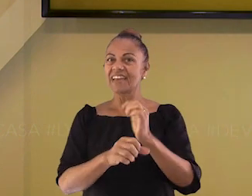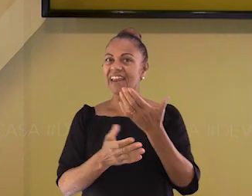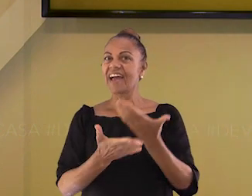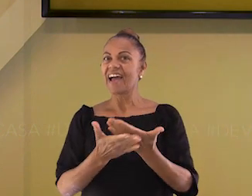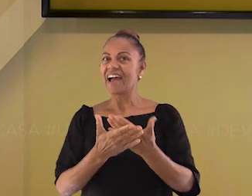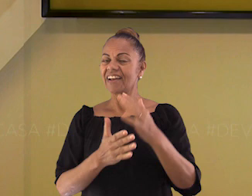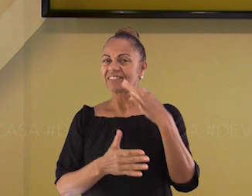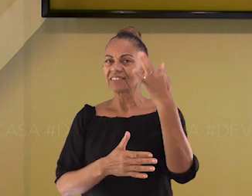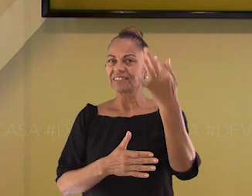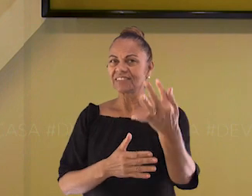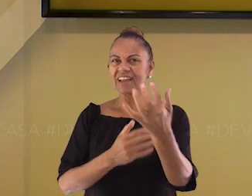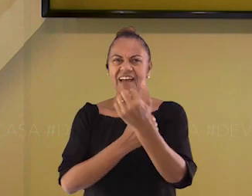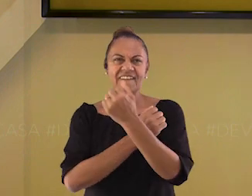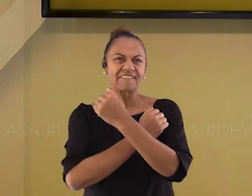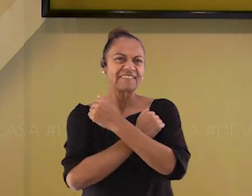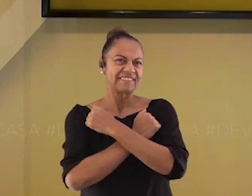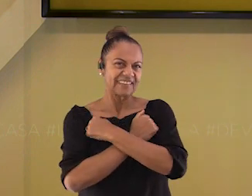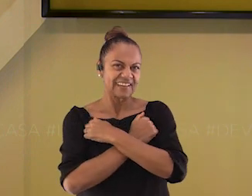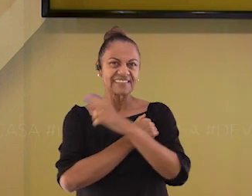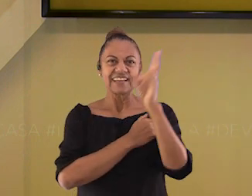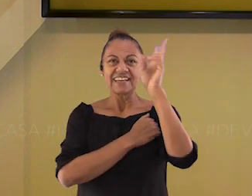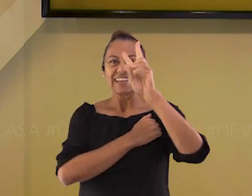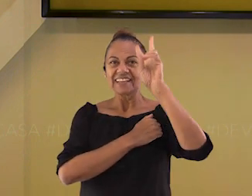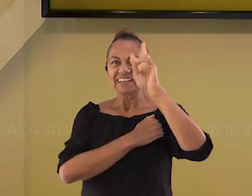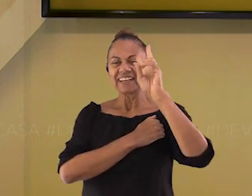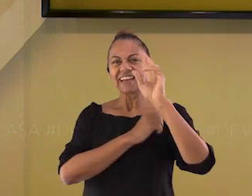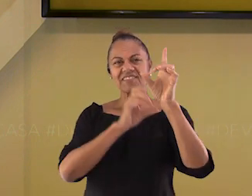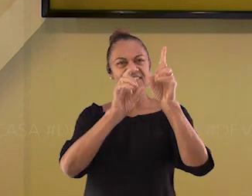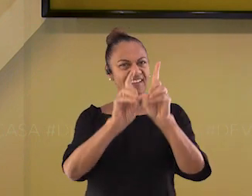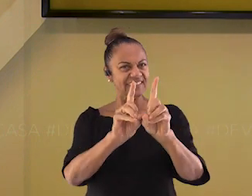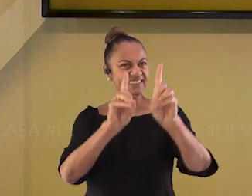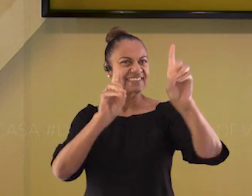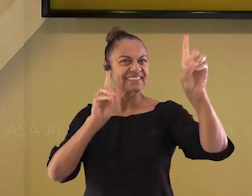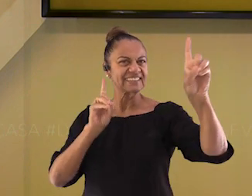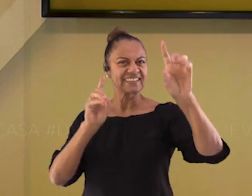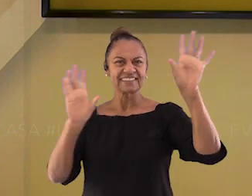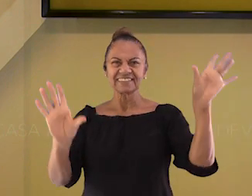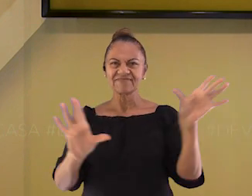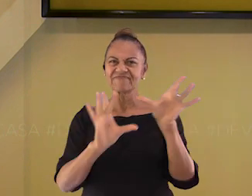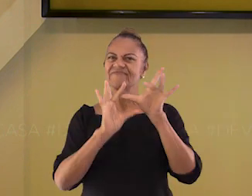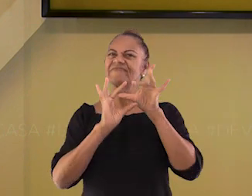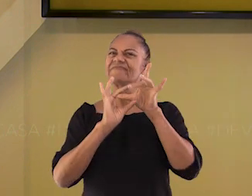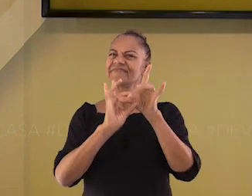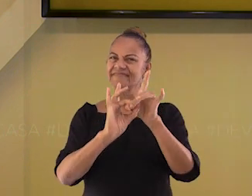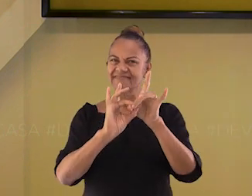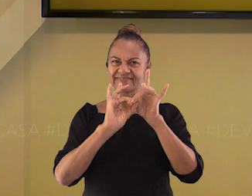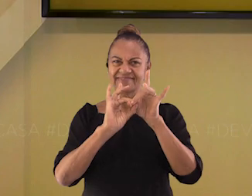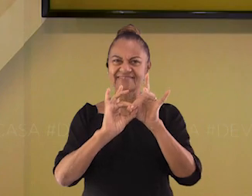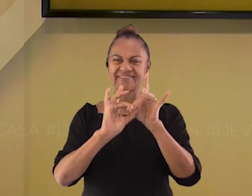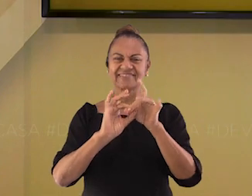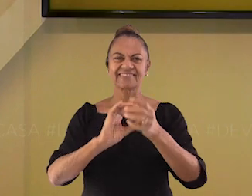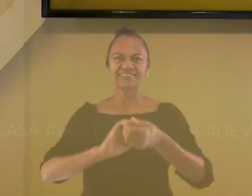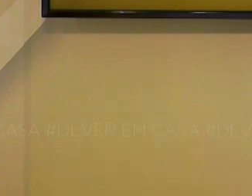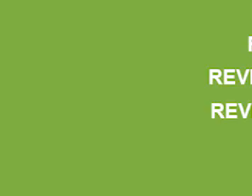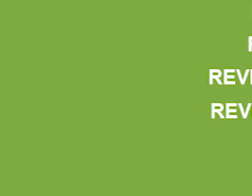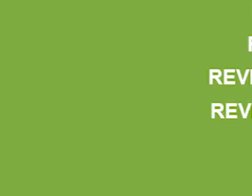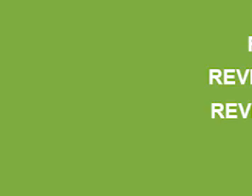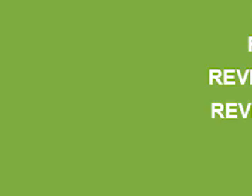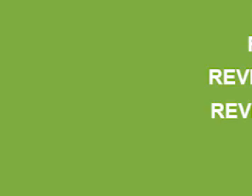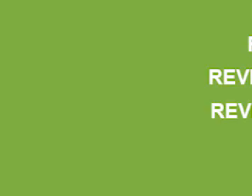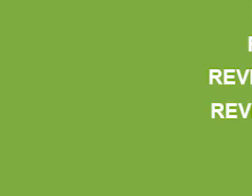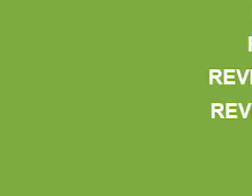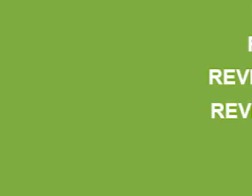espero na próxima aula. Um forte abraço e lembre-se, mesmo distantes, estamos juntos!